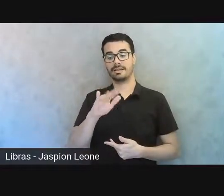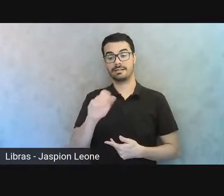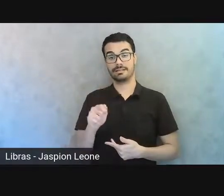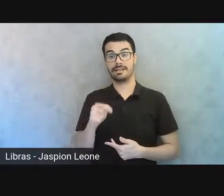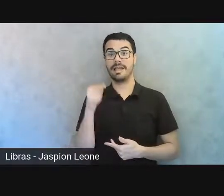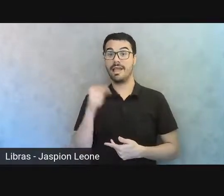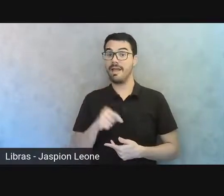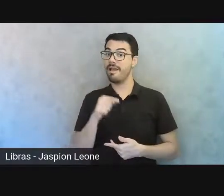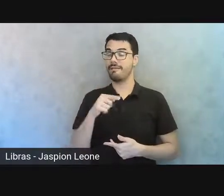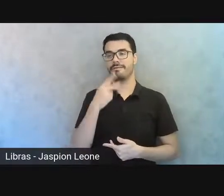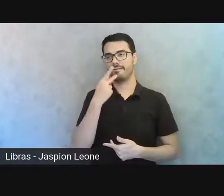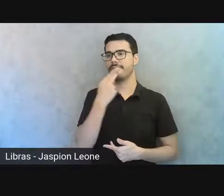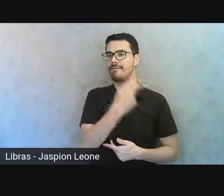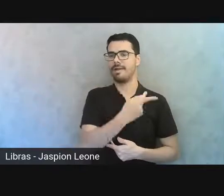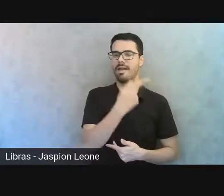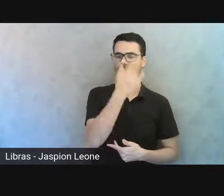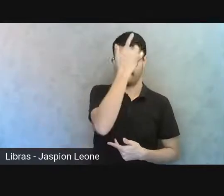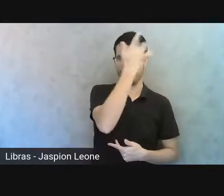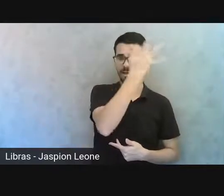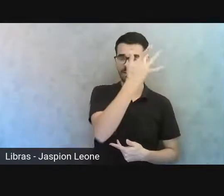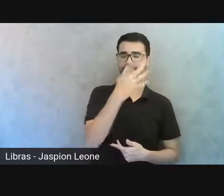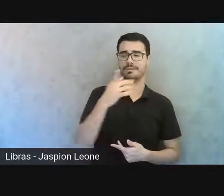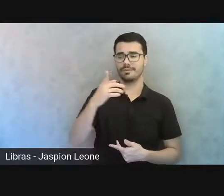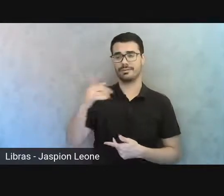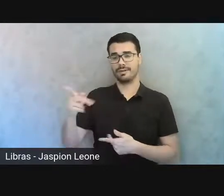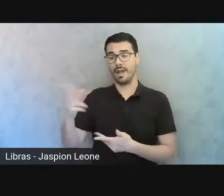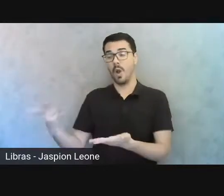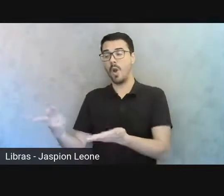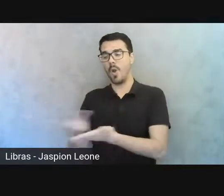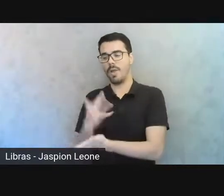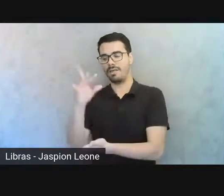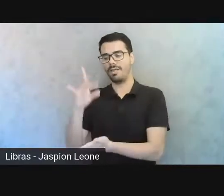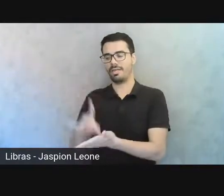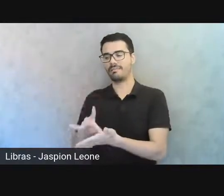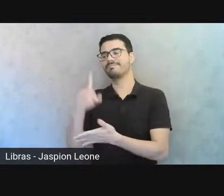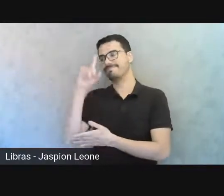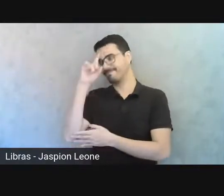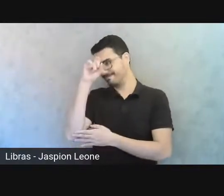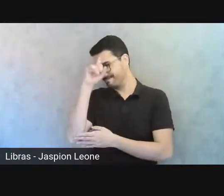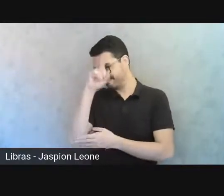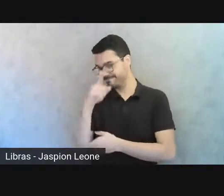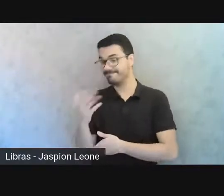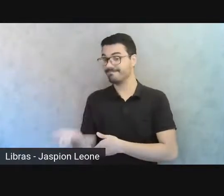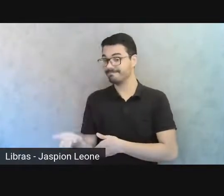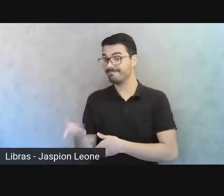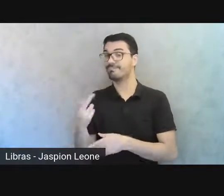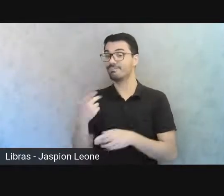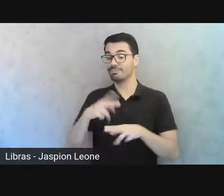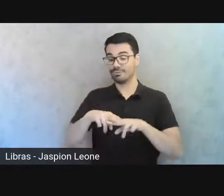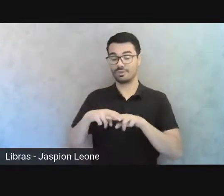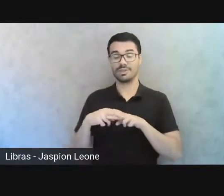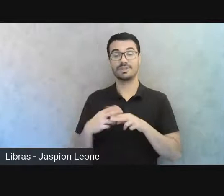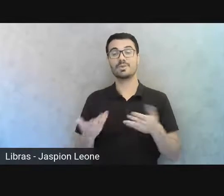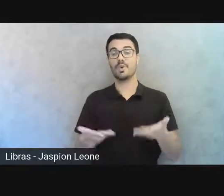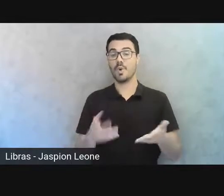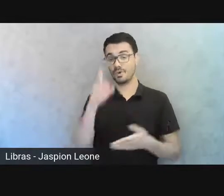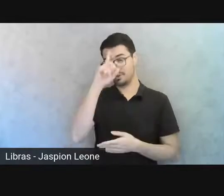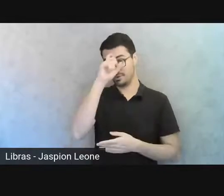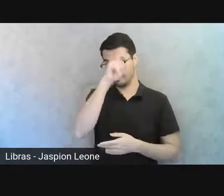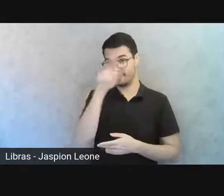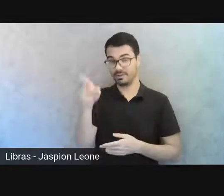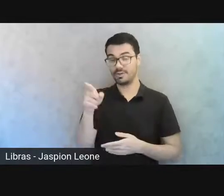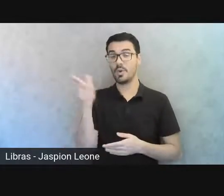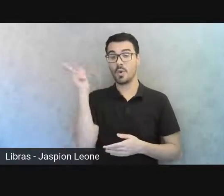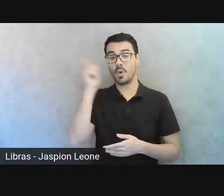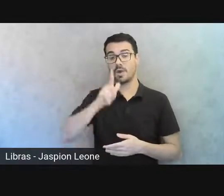calcanhares de Aquiles desse desiderato reside na necessidade de financiar as campanhas, né? Admite-se com